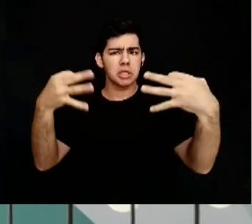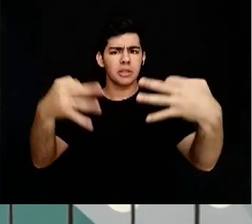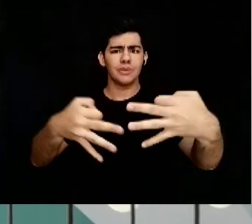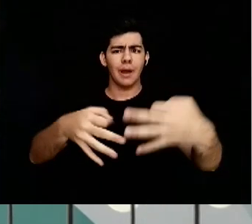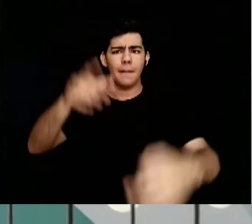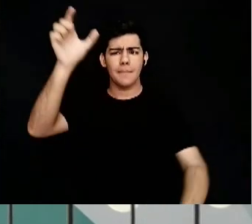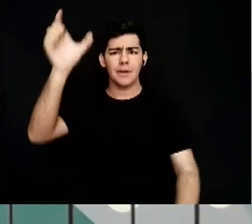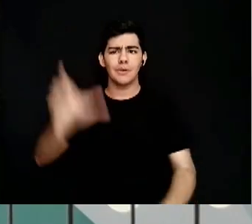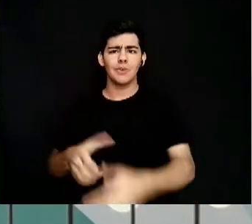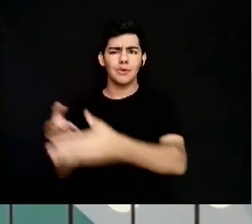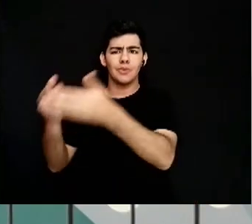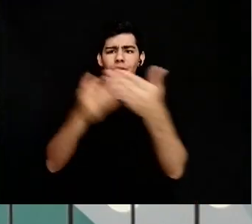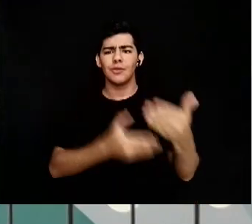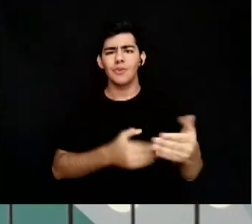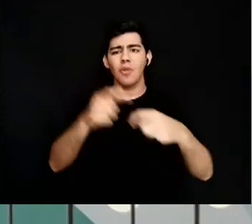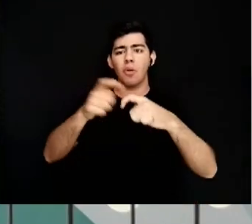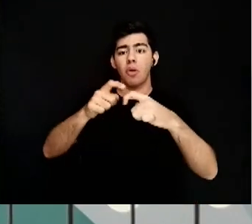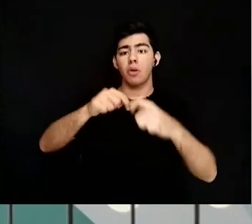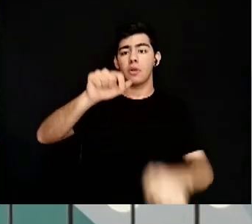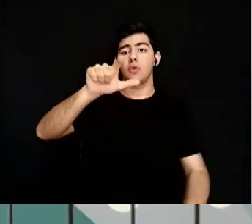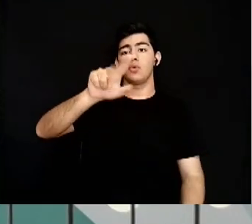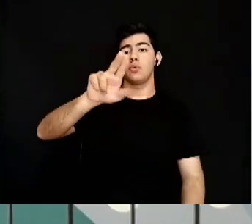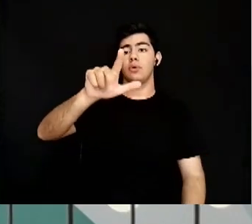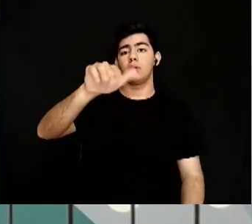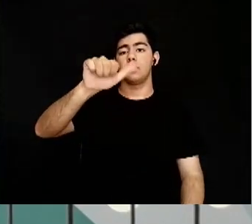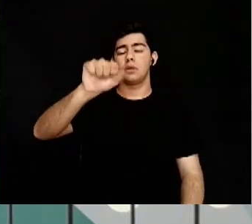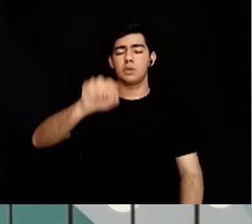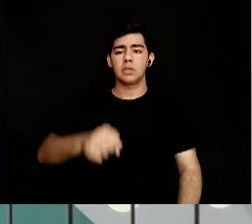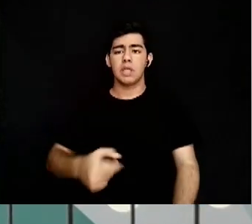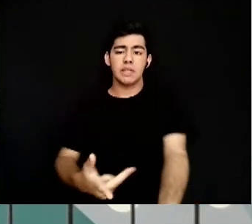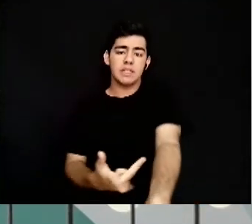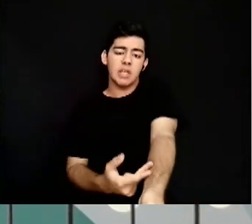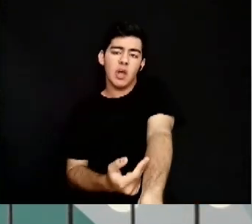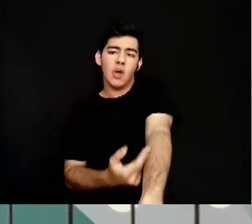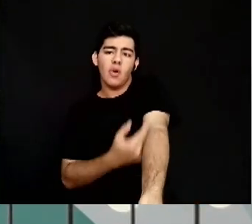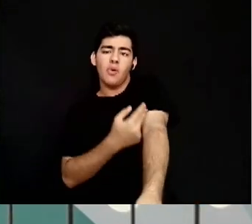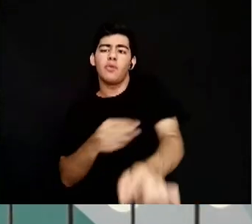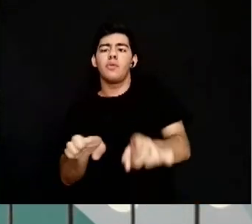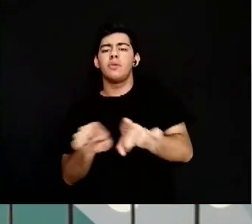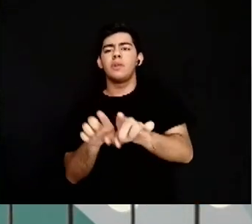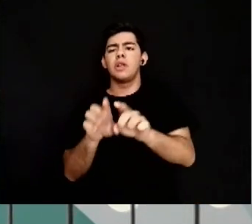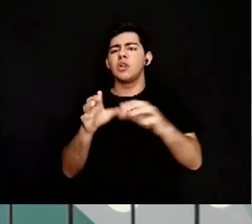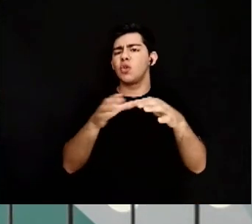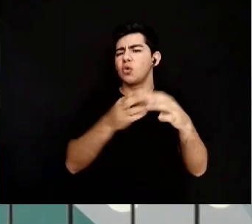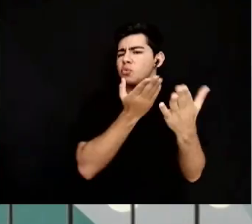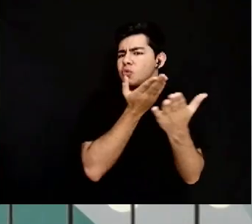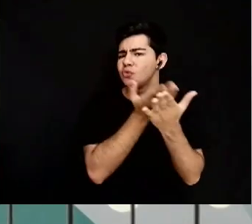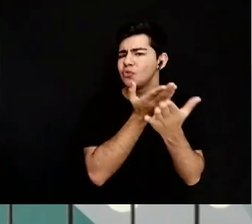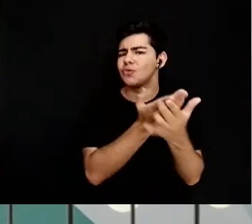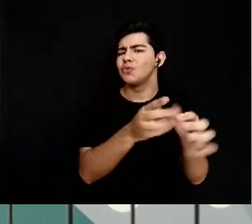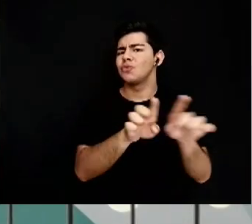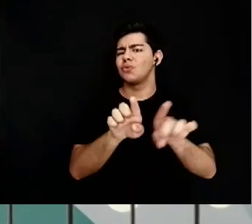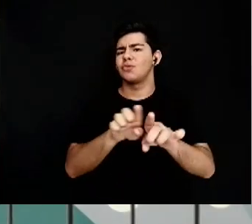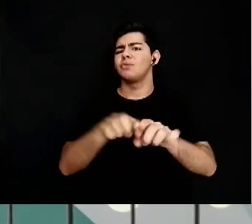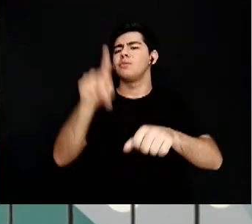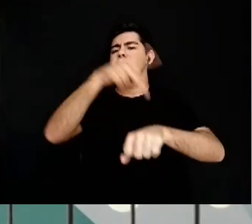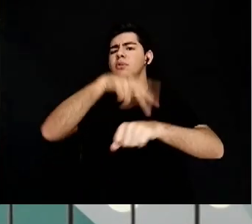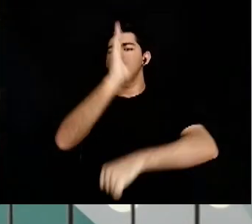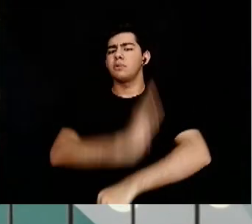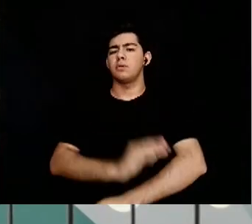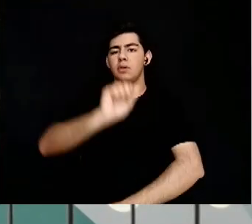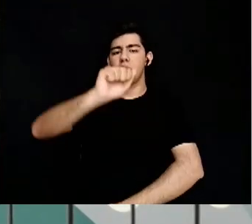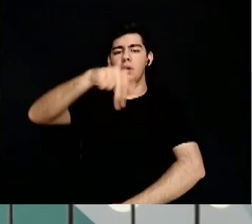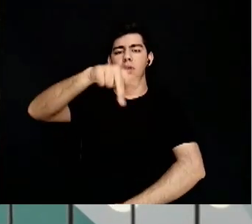de hoje é o Lucas Marcelo Dias Freire, cirurgião vascular da Comissão de Aneurismas da Sociedade Brasileira